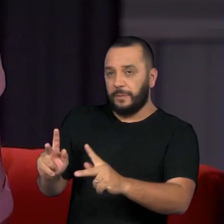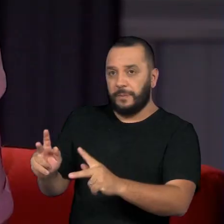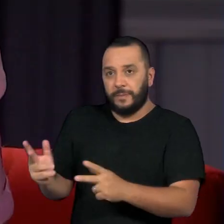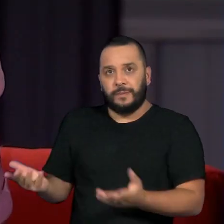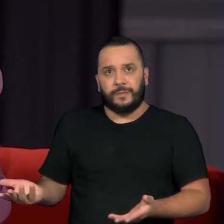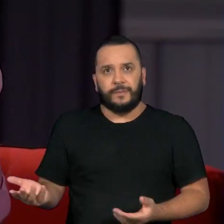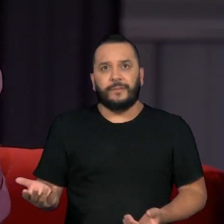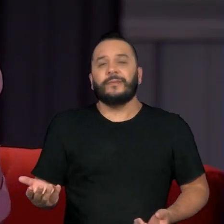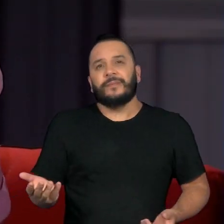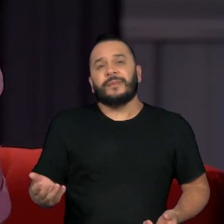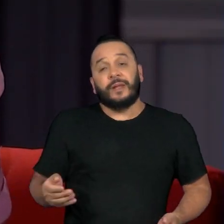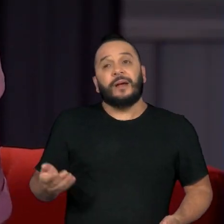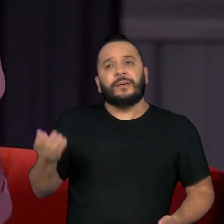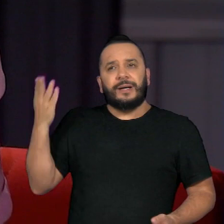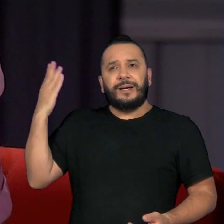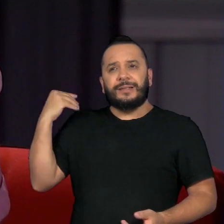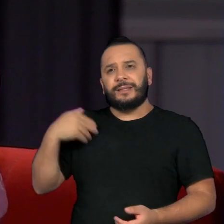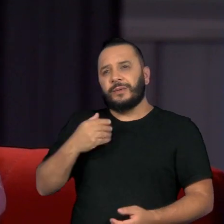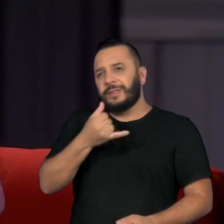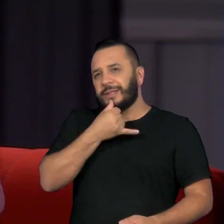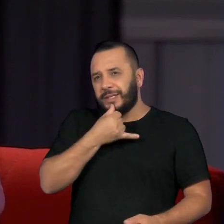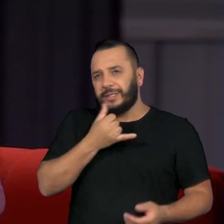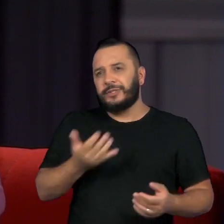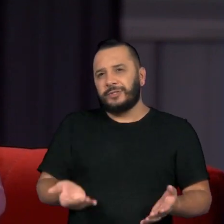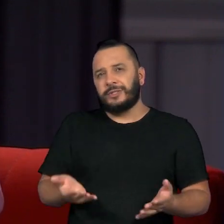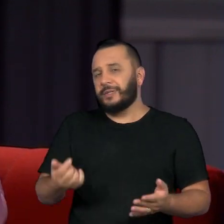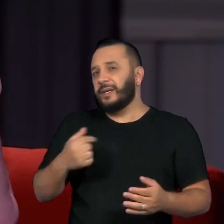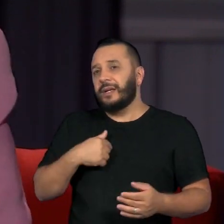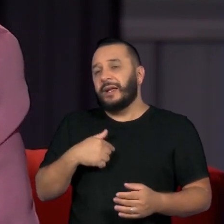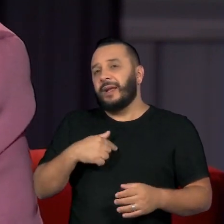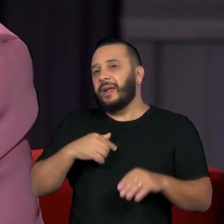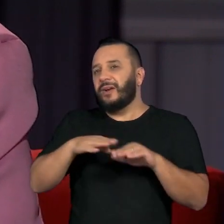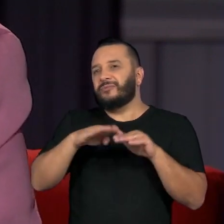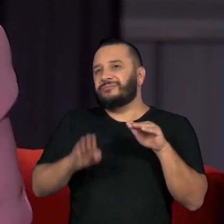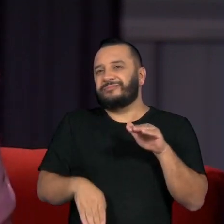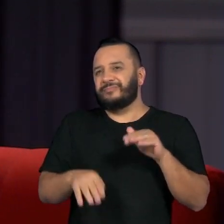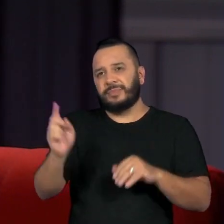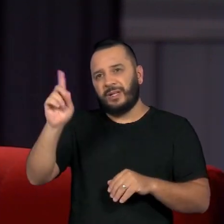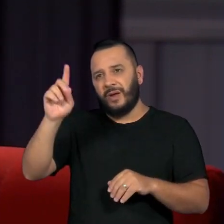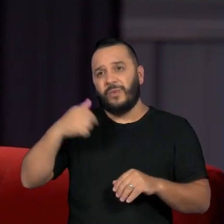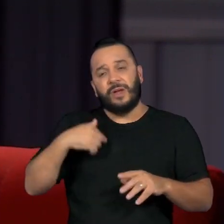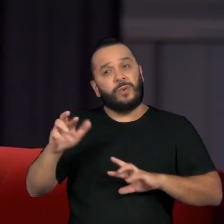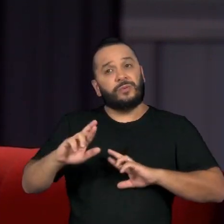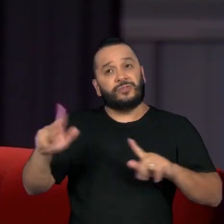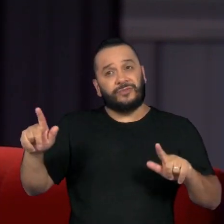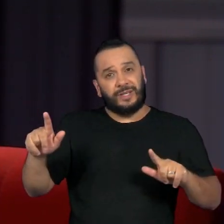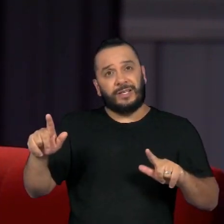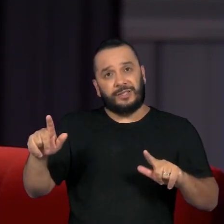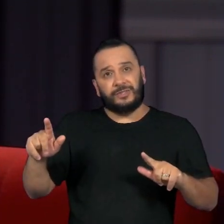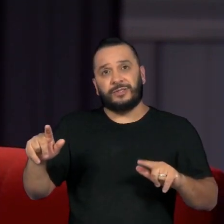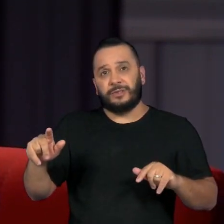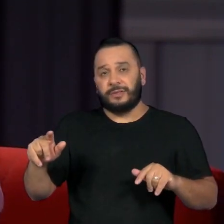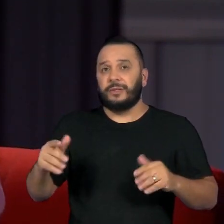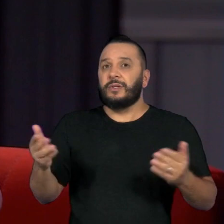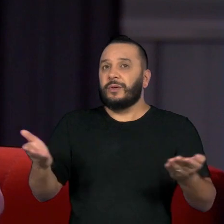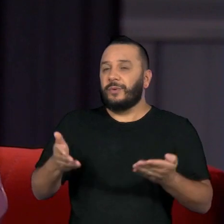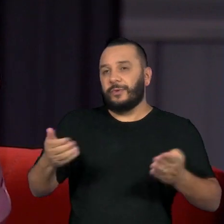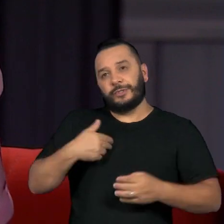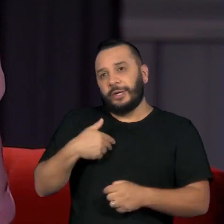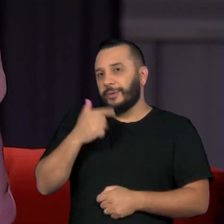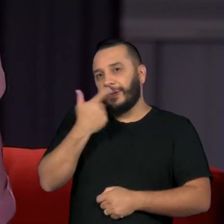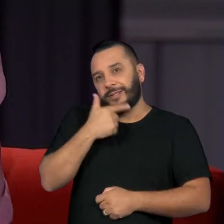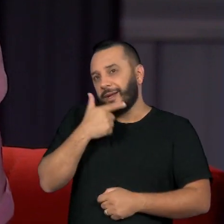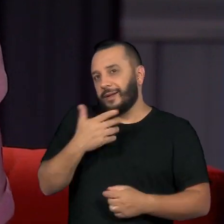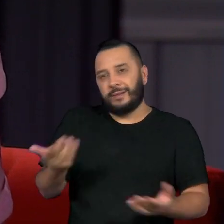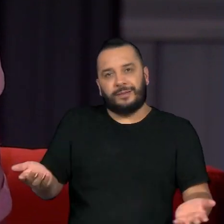Antes eu ficava muito chateada. Eu falava, gente, eu não sou menos. Eu sou diferente, não menos do que você. Hoje eu dou risada e tenho